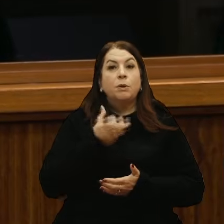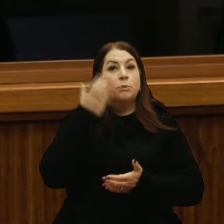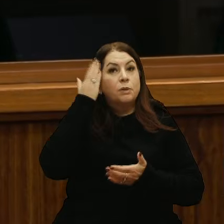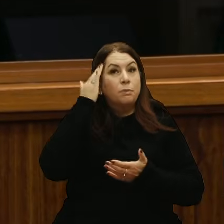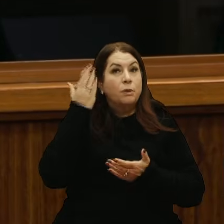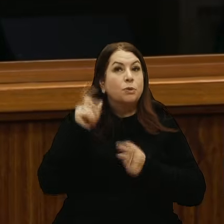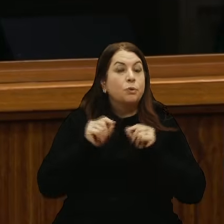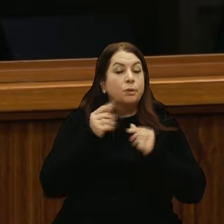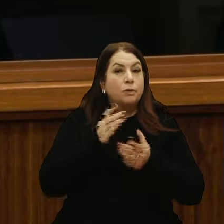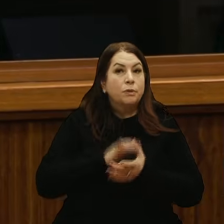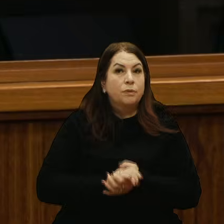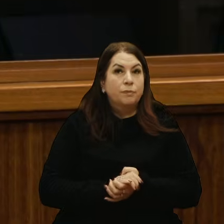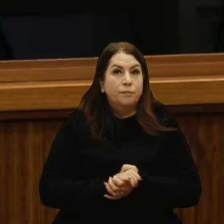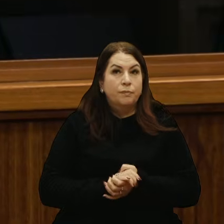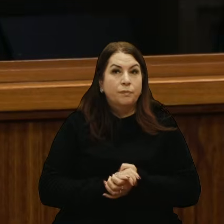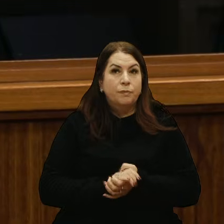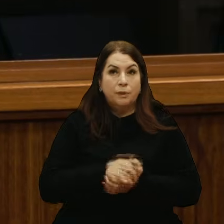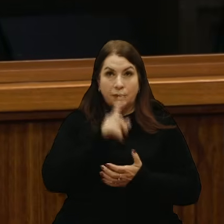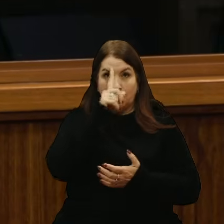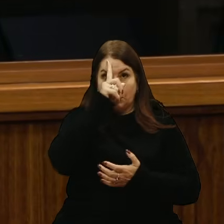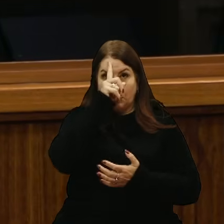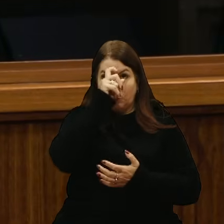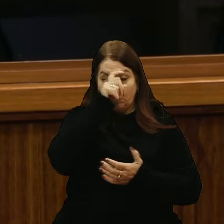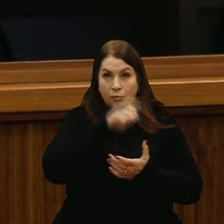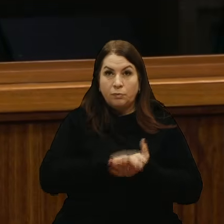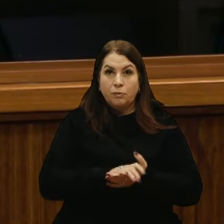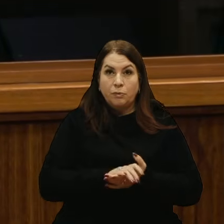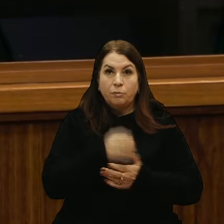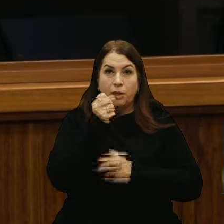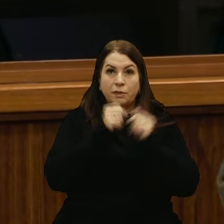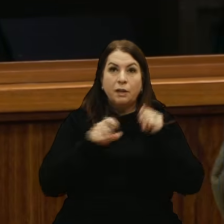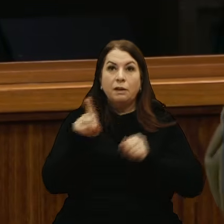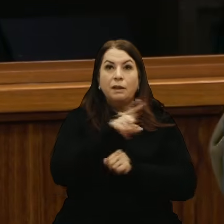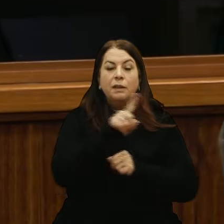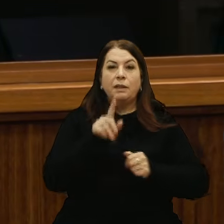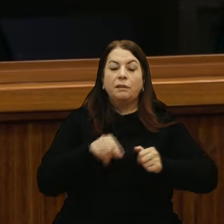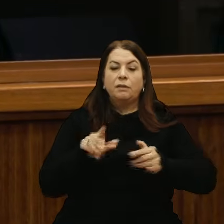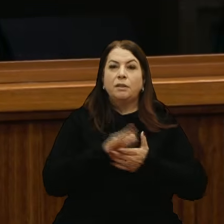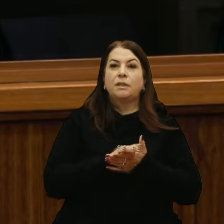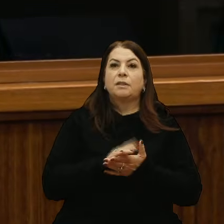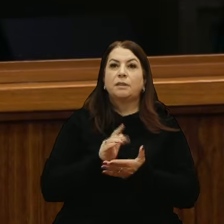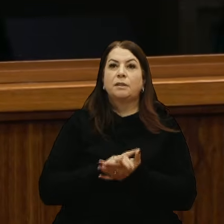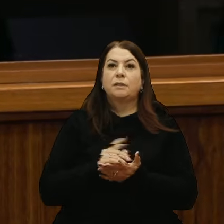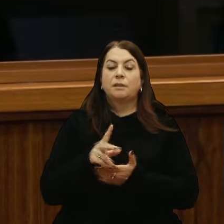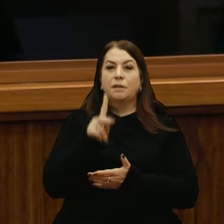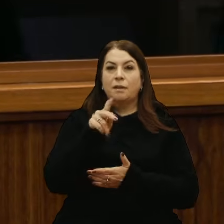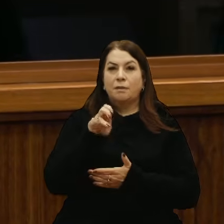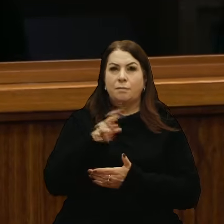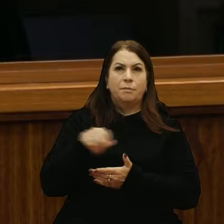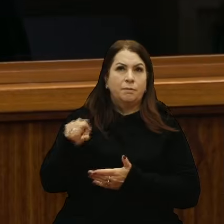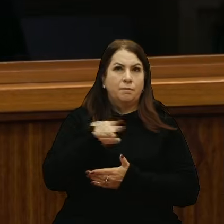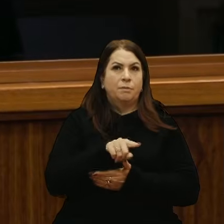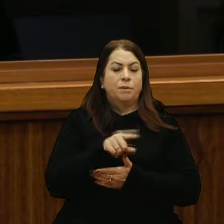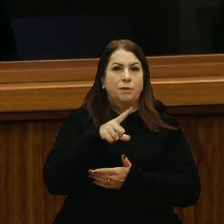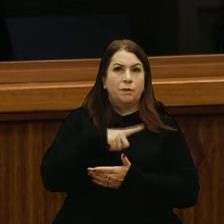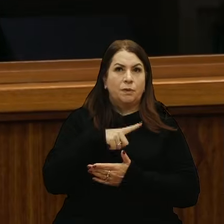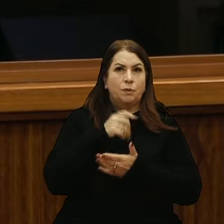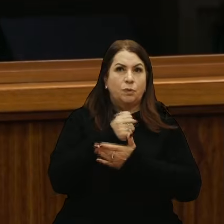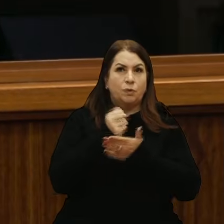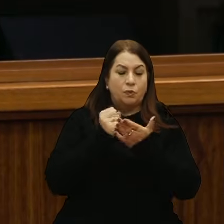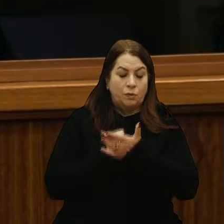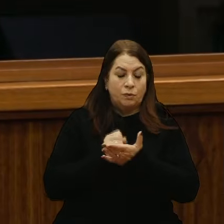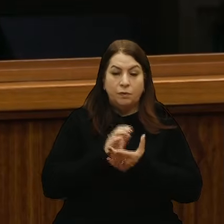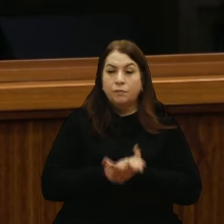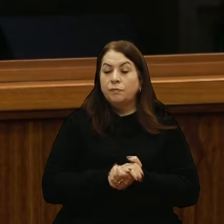então, sobre isso. Hospitais e indústrias, na época do Pepe Vargas, existiam